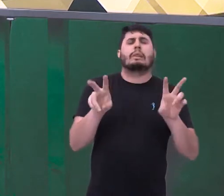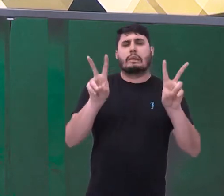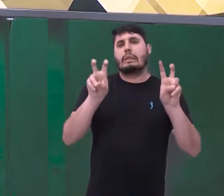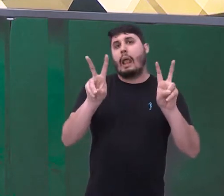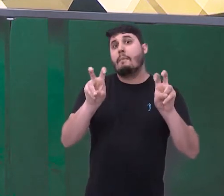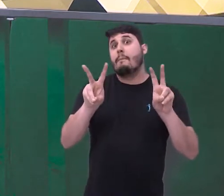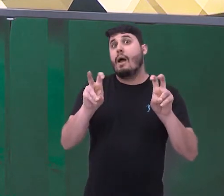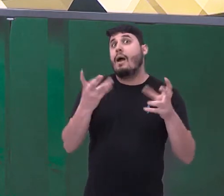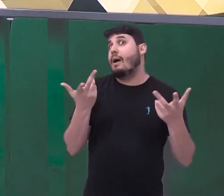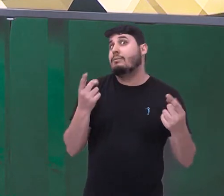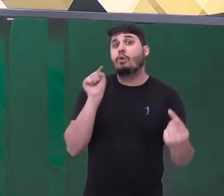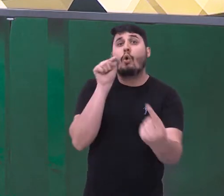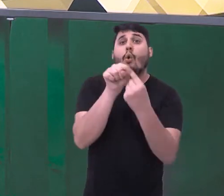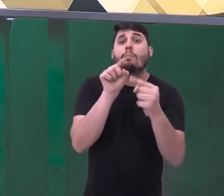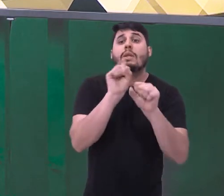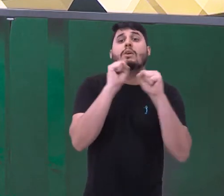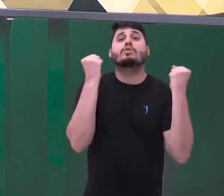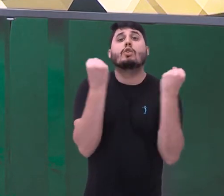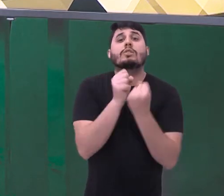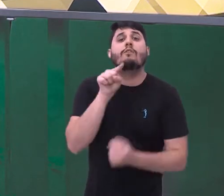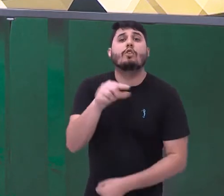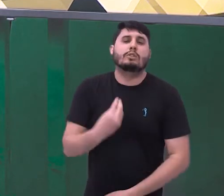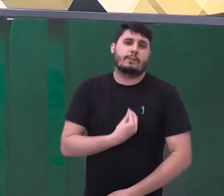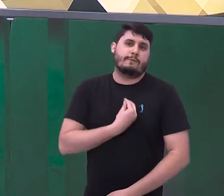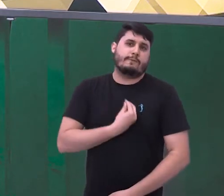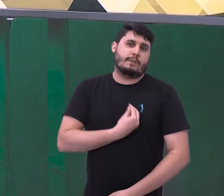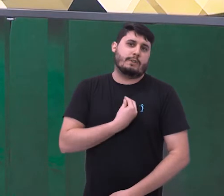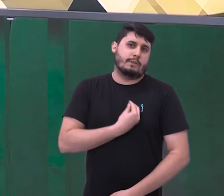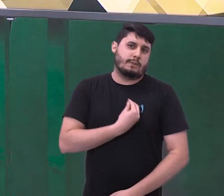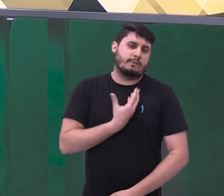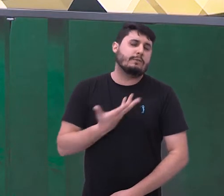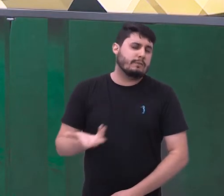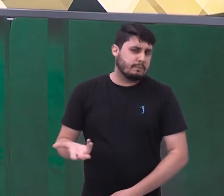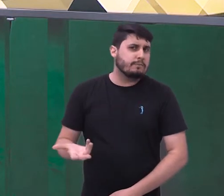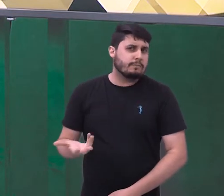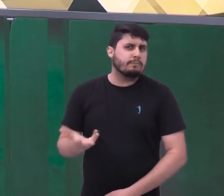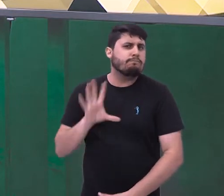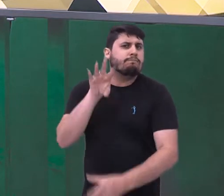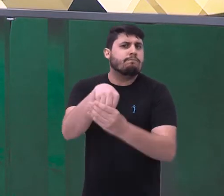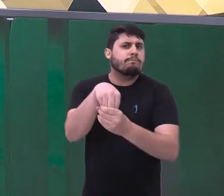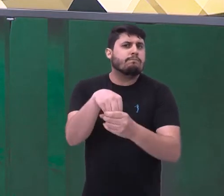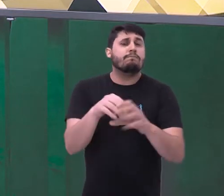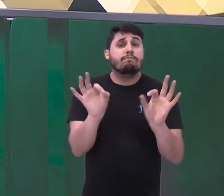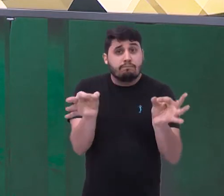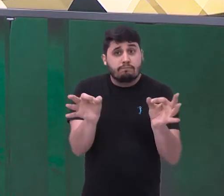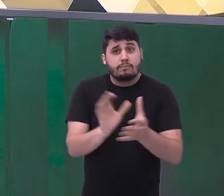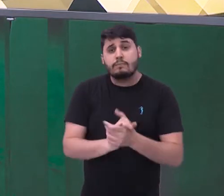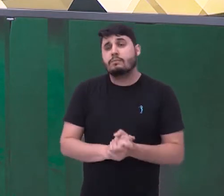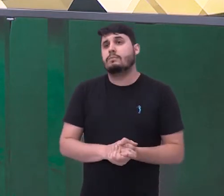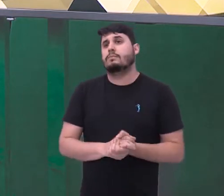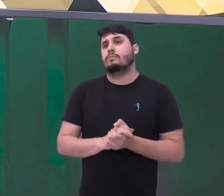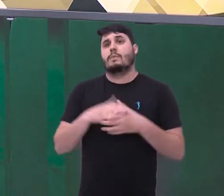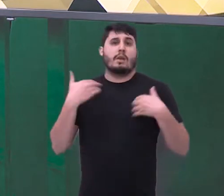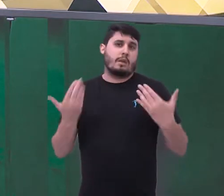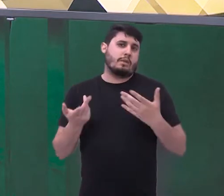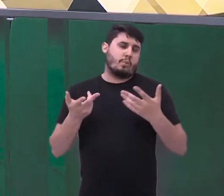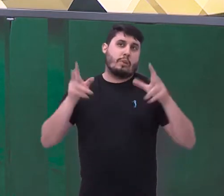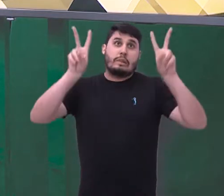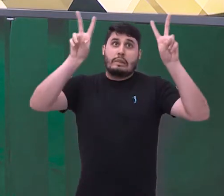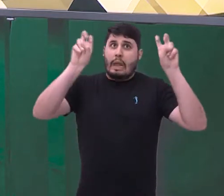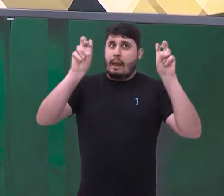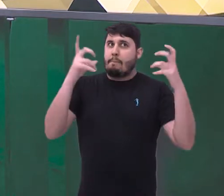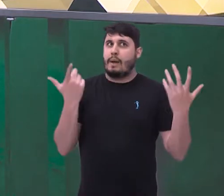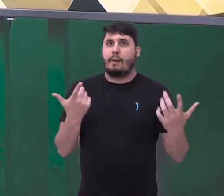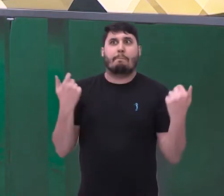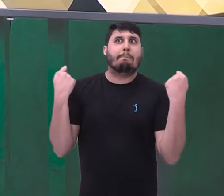o tema é da sociedade na qual você está inserido. e inserida. Entendeu? Não é um tema que